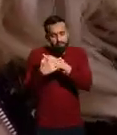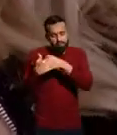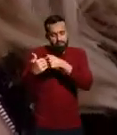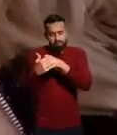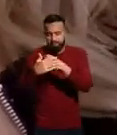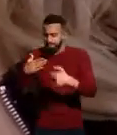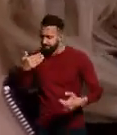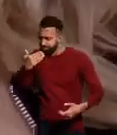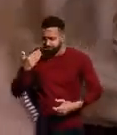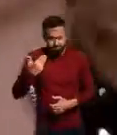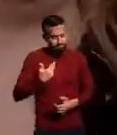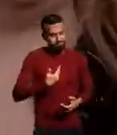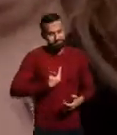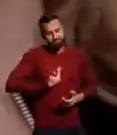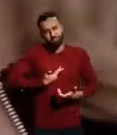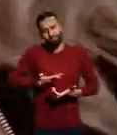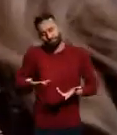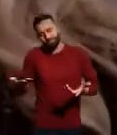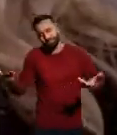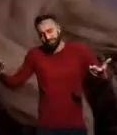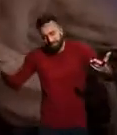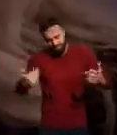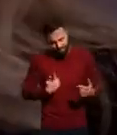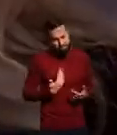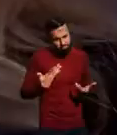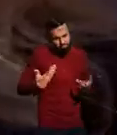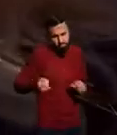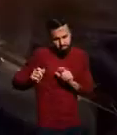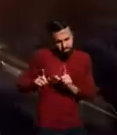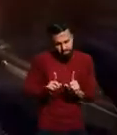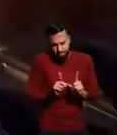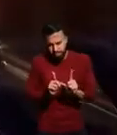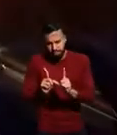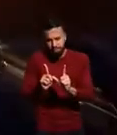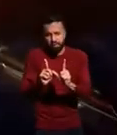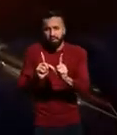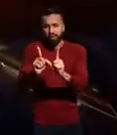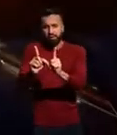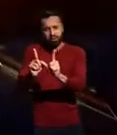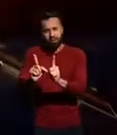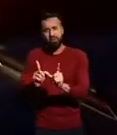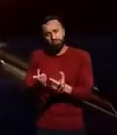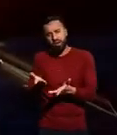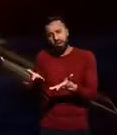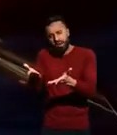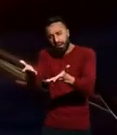pediu. Me leva pra casa, você vinha de